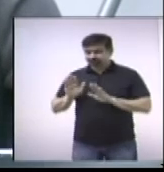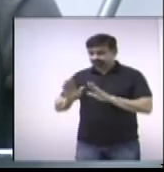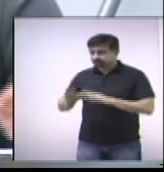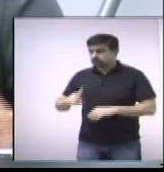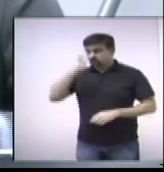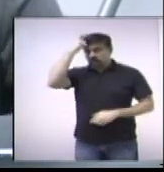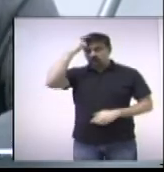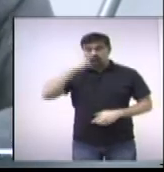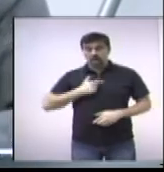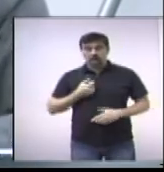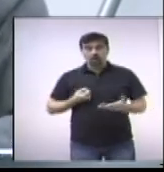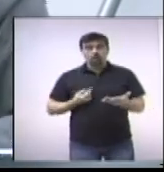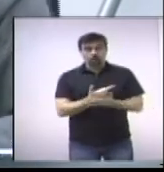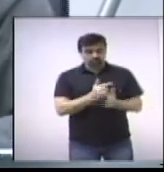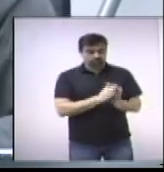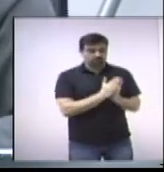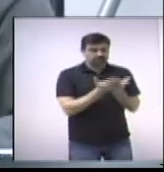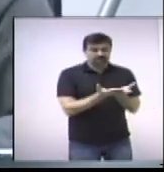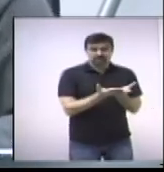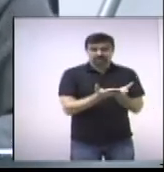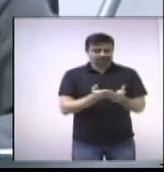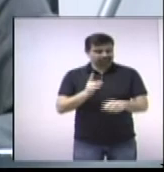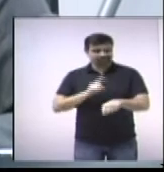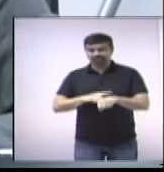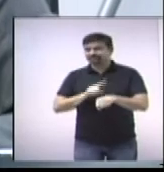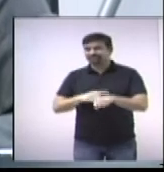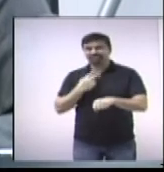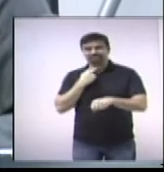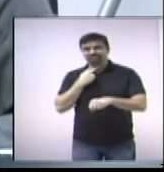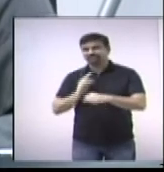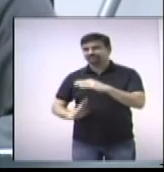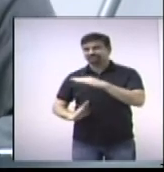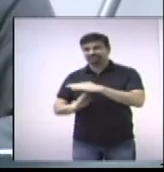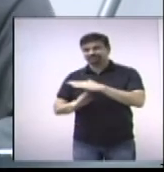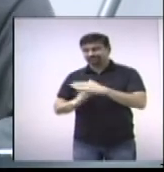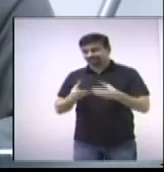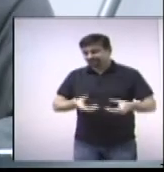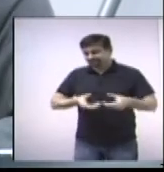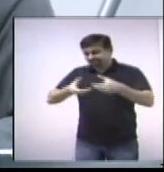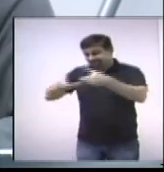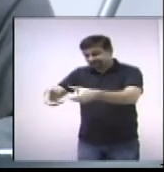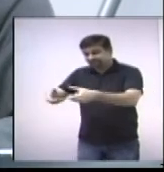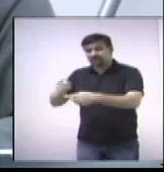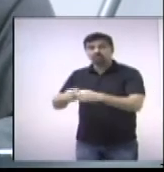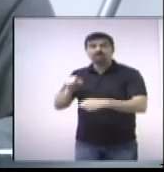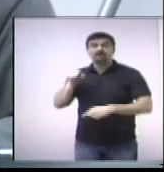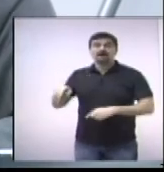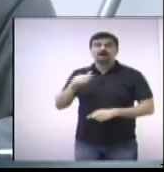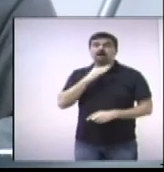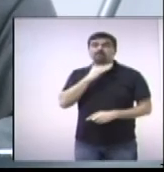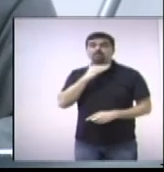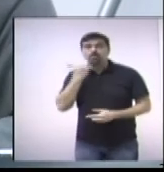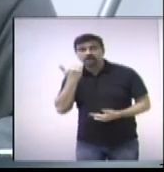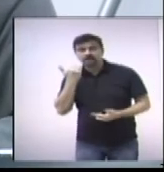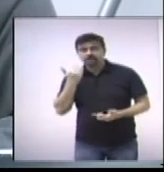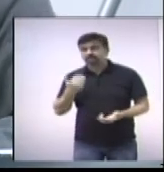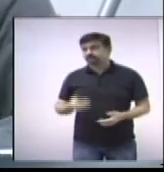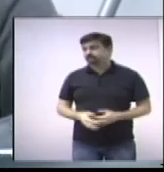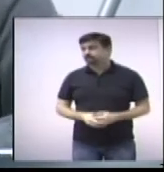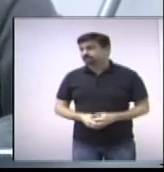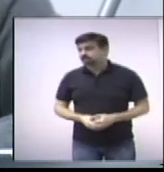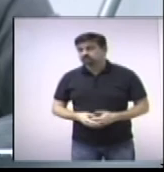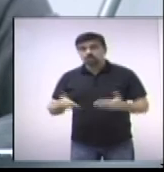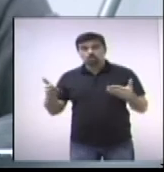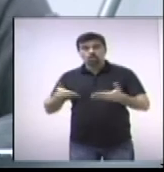está comigo até hoje, porque infelizmente eu não consegui entregar para o meu tio querido antes da partida dele. Então hoje o